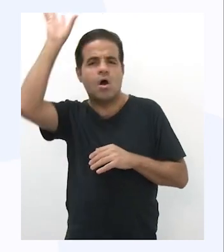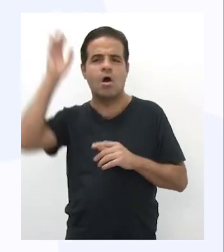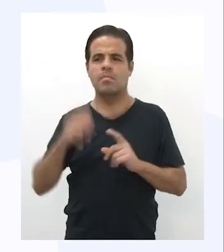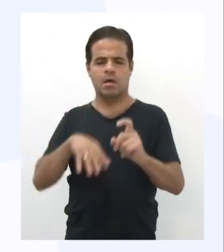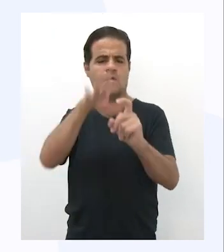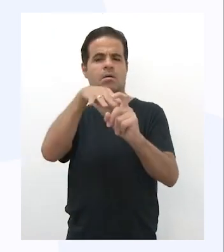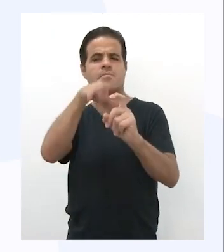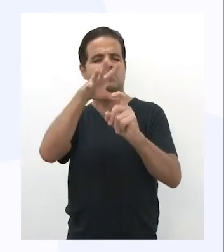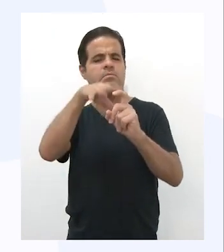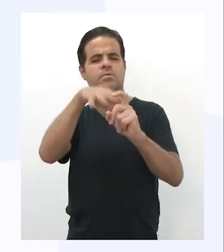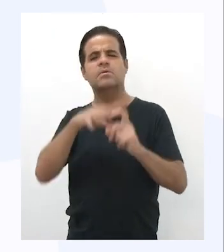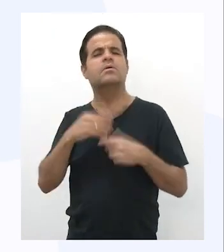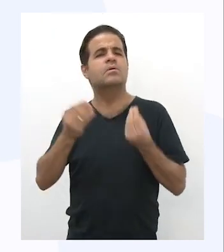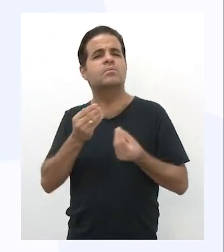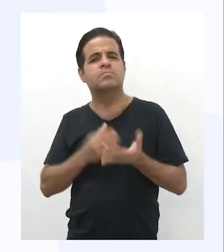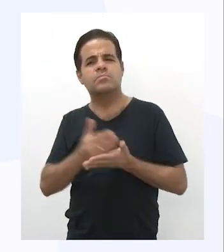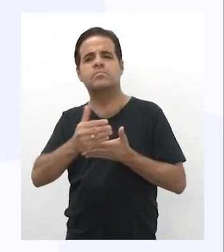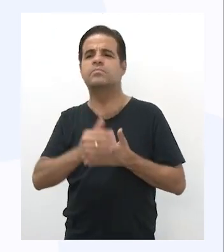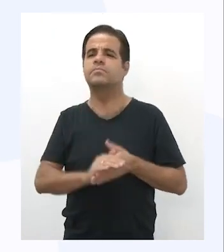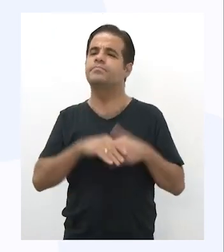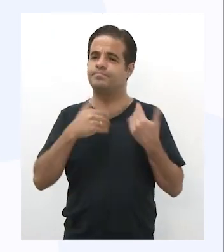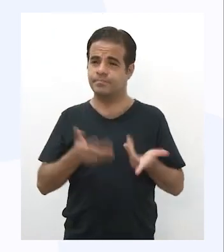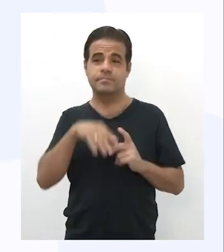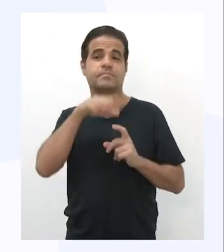de Roma, a lenda de Rômulo e Remo.